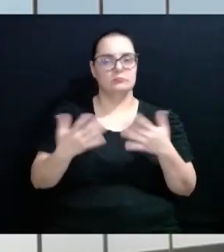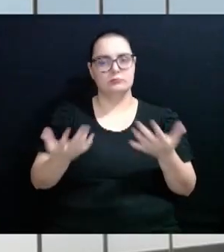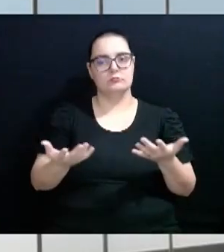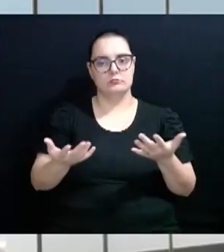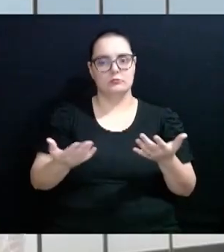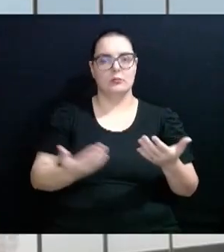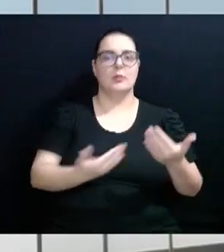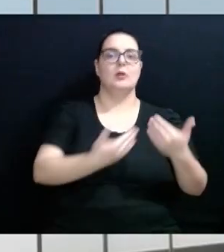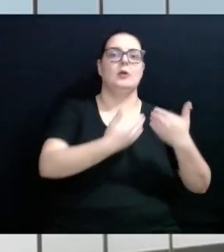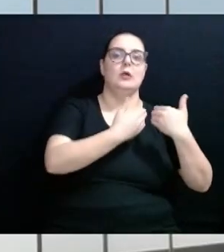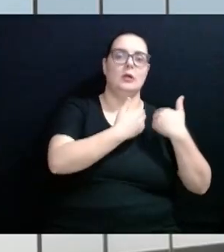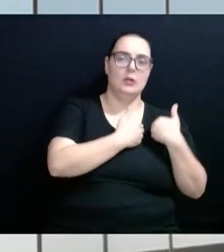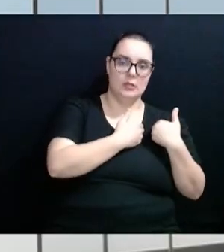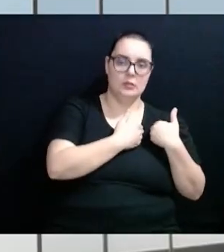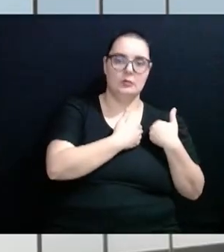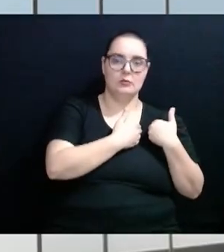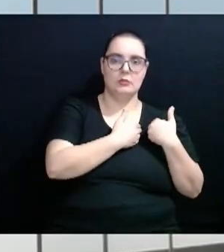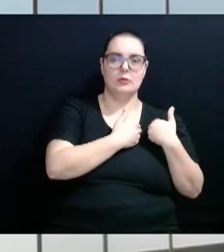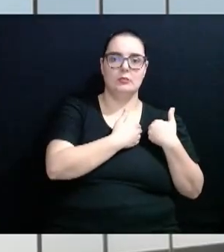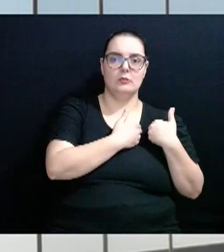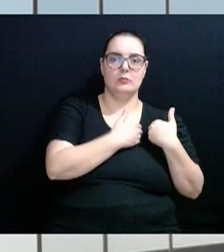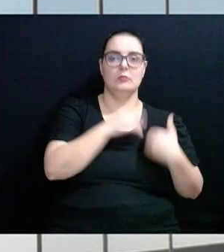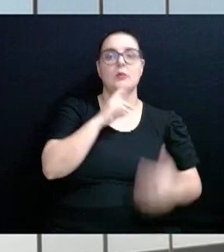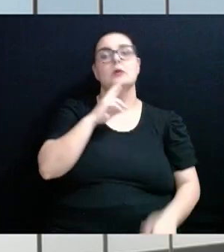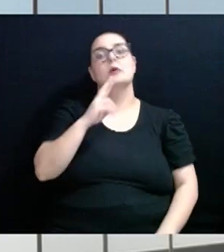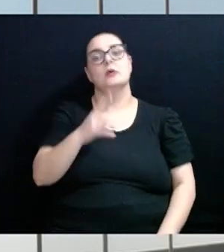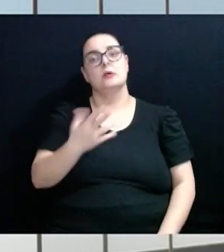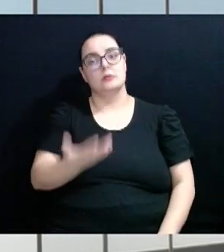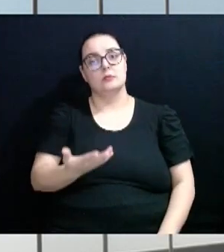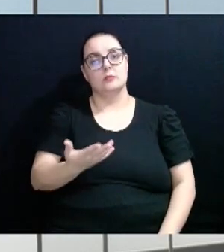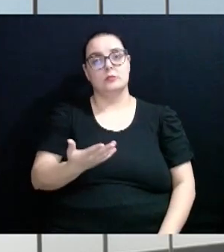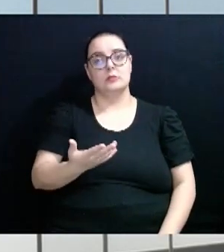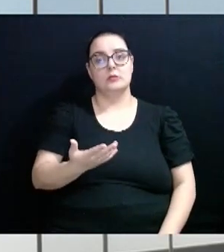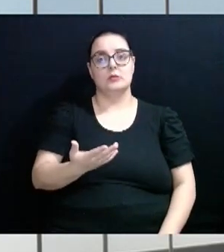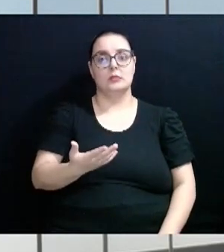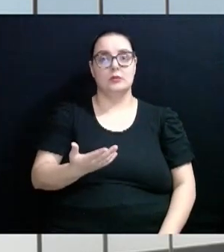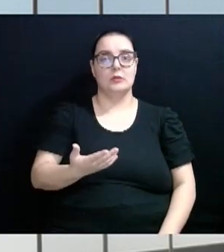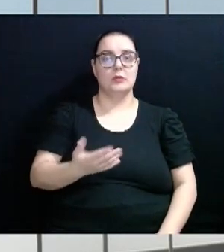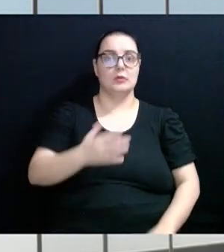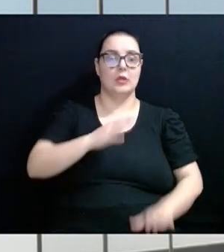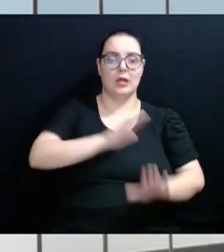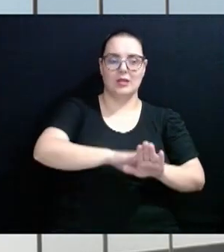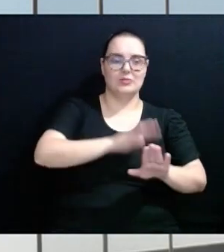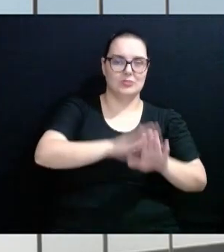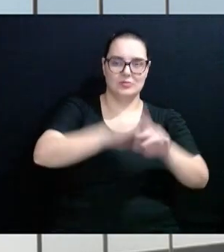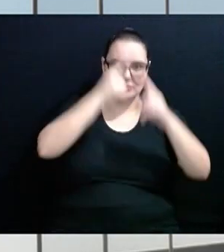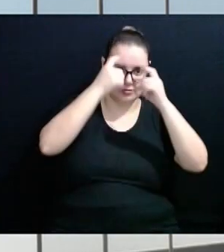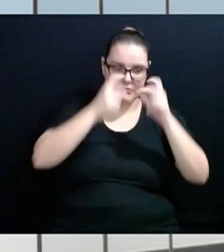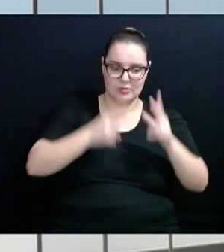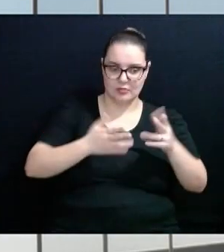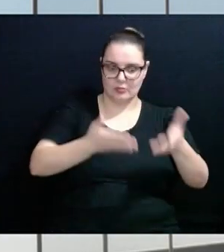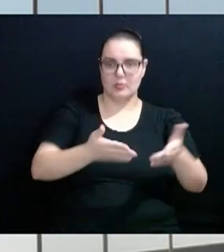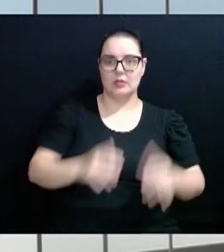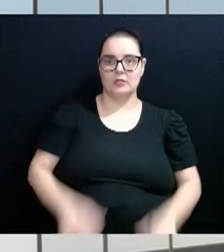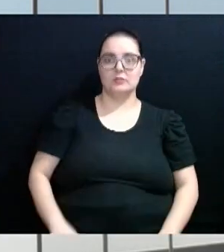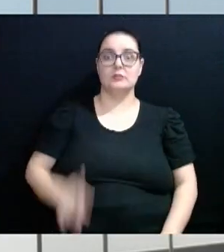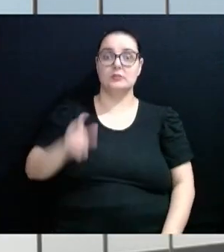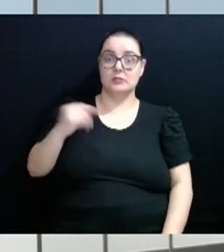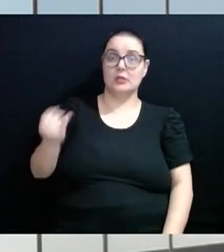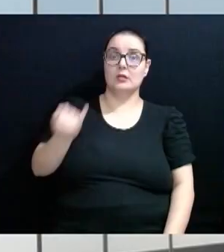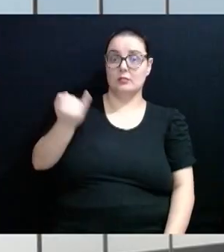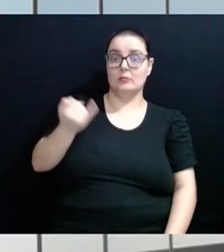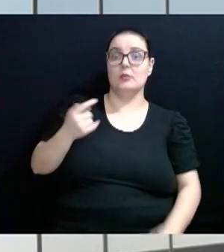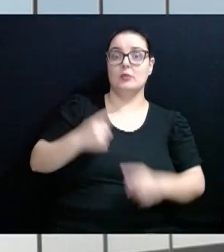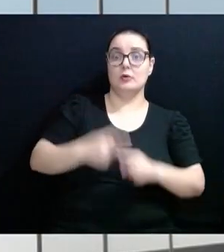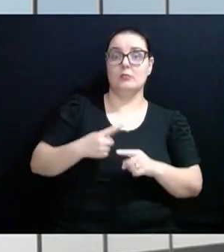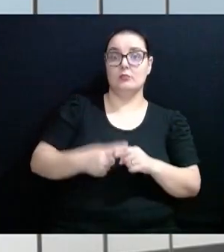responsáveis, né, em resposta a agressões desse tipo. Ela é importante porque ela coloca um